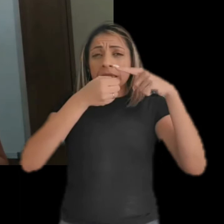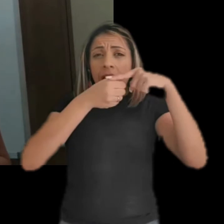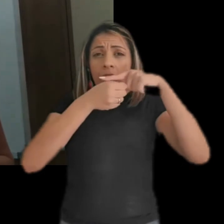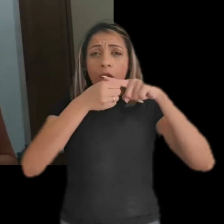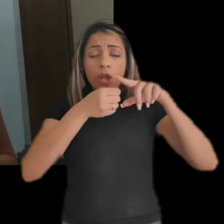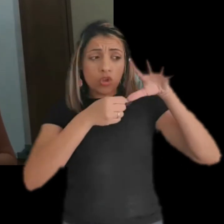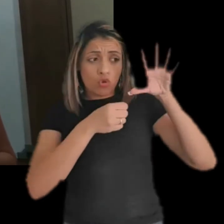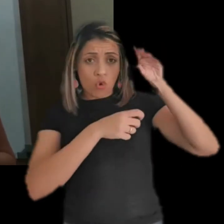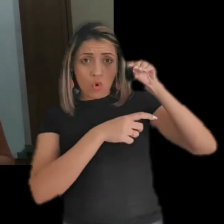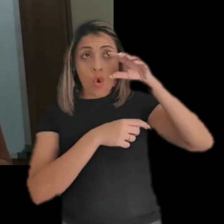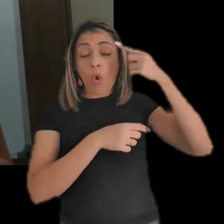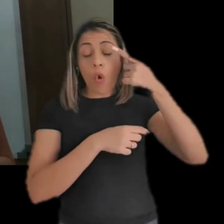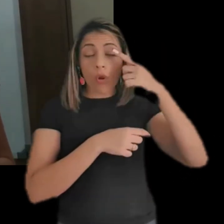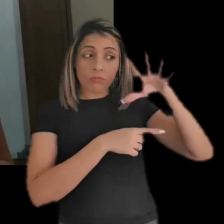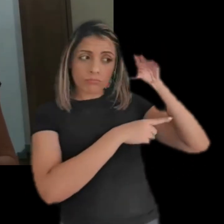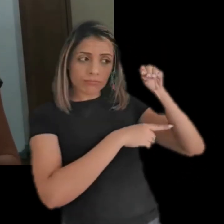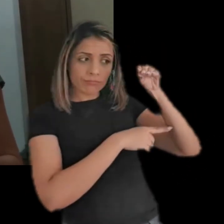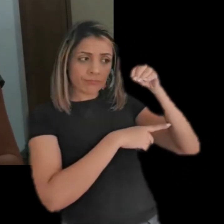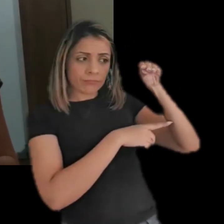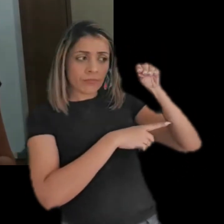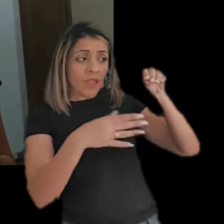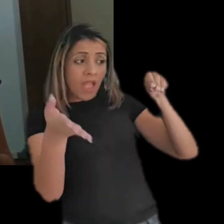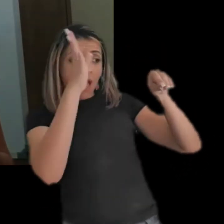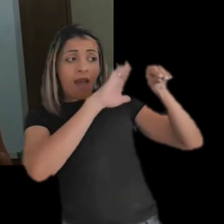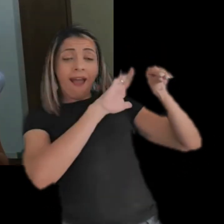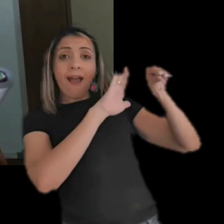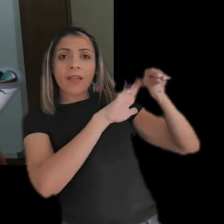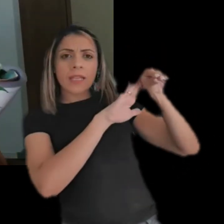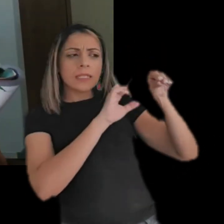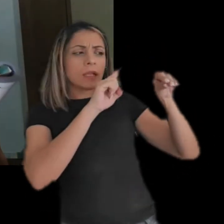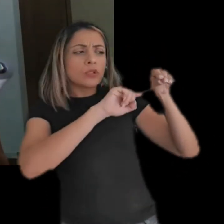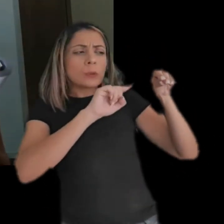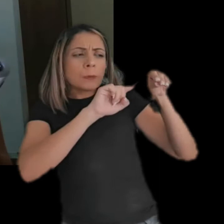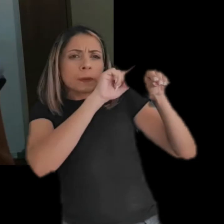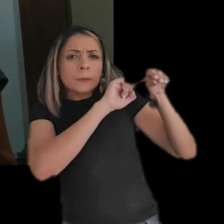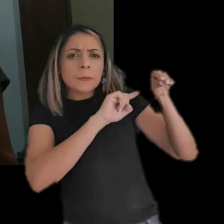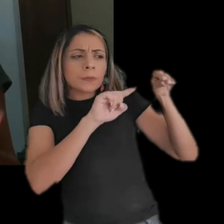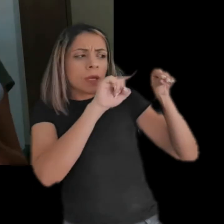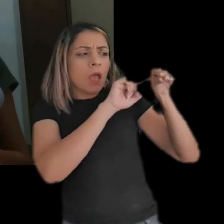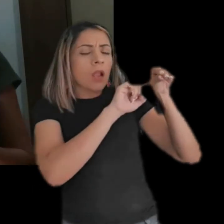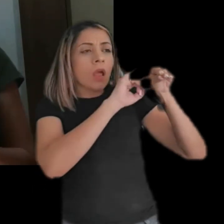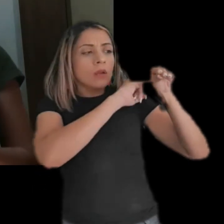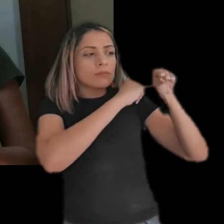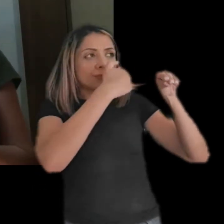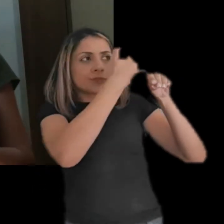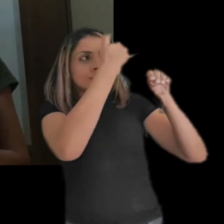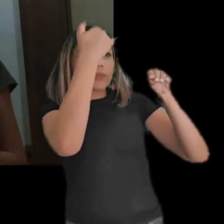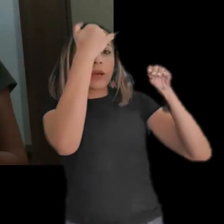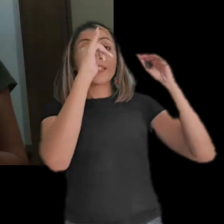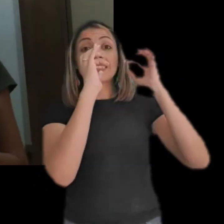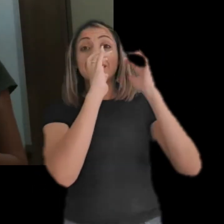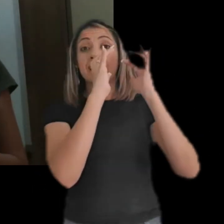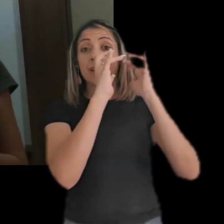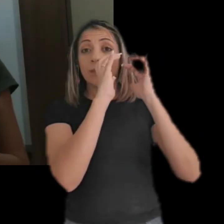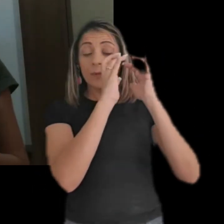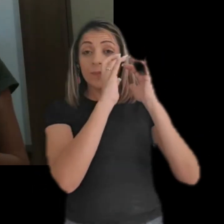cérebro, manda a informação para o nervo e o nervo para o cérebro. Nela a gente vai ter duas estruturas, os